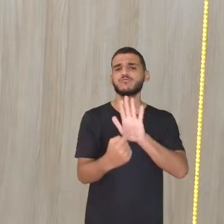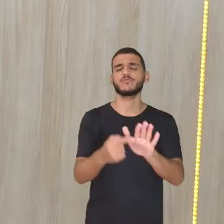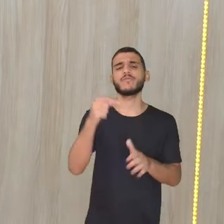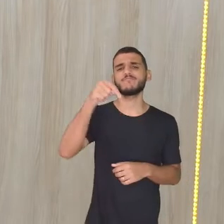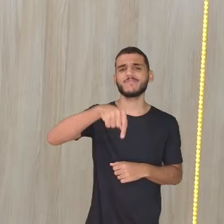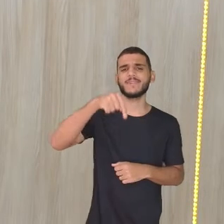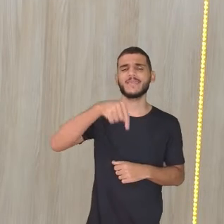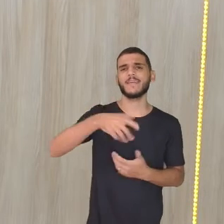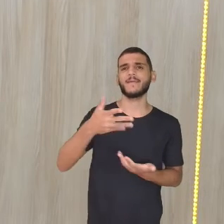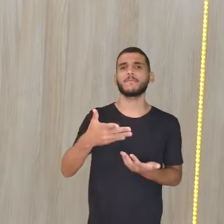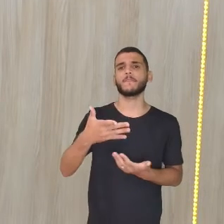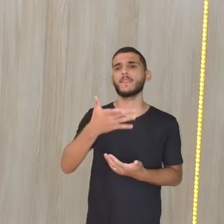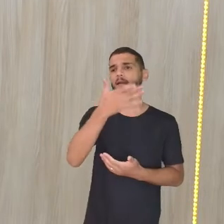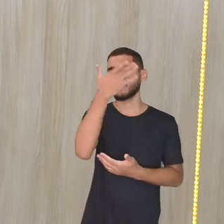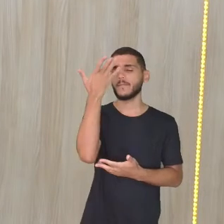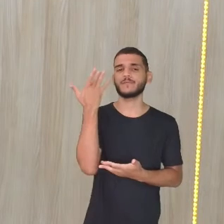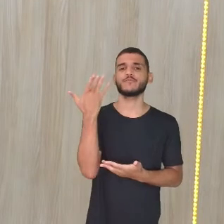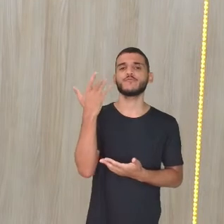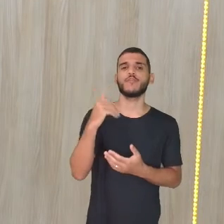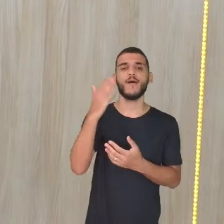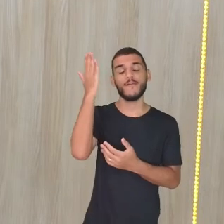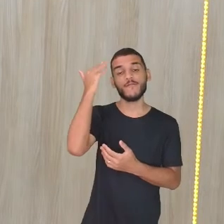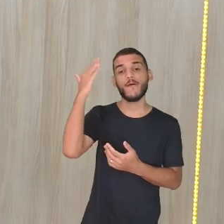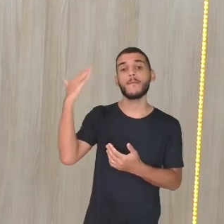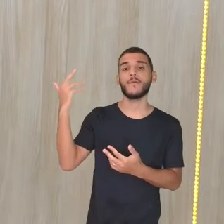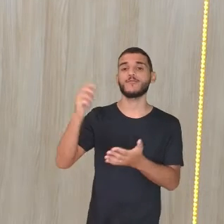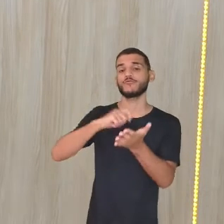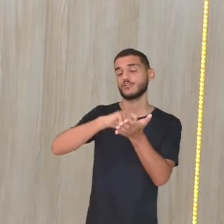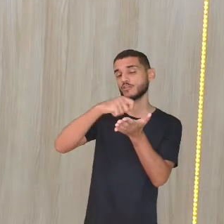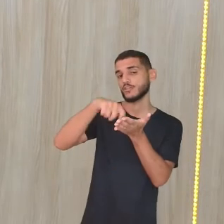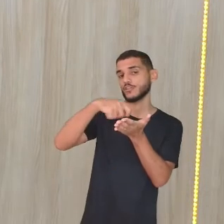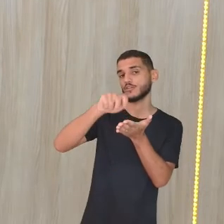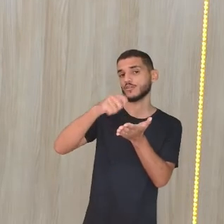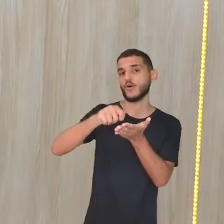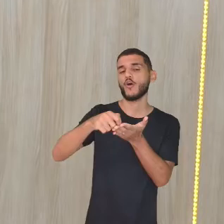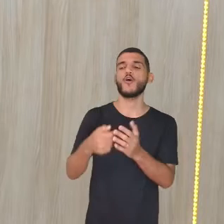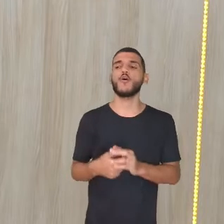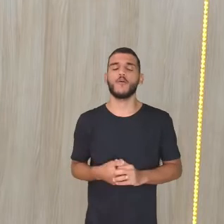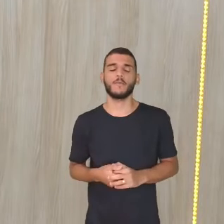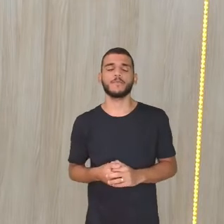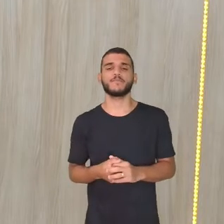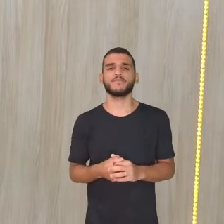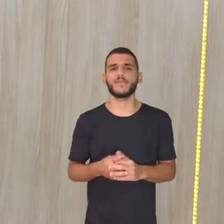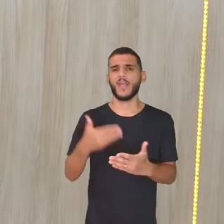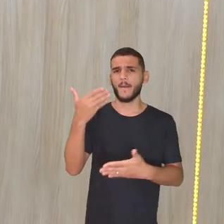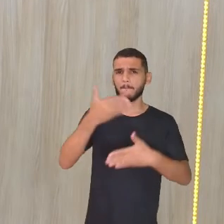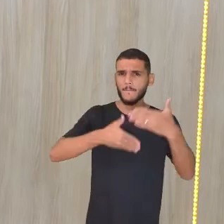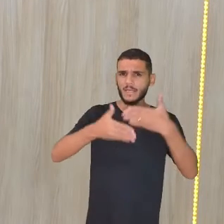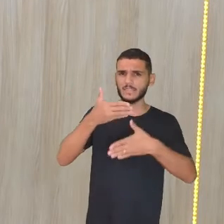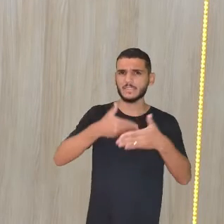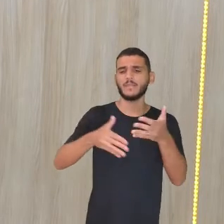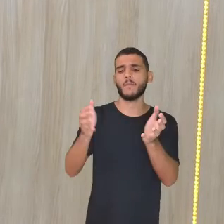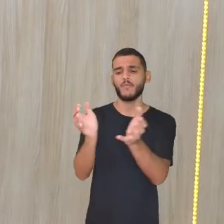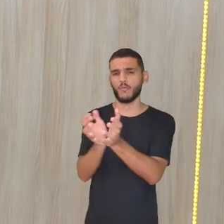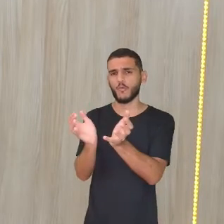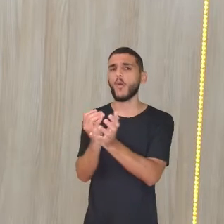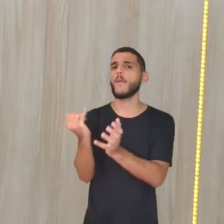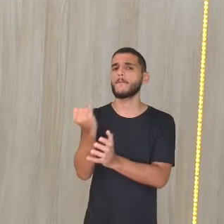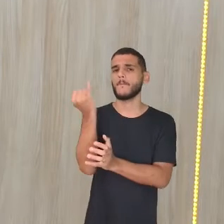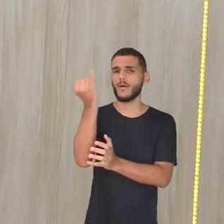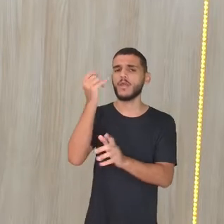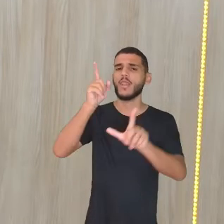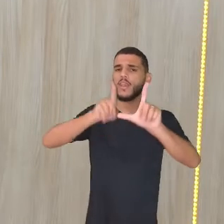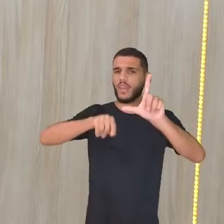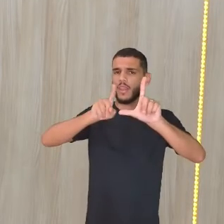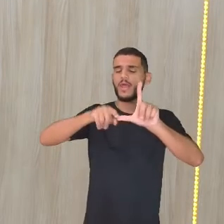um membro da Academia, não é, de Letras, e onde ele, paulista de letras, não é? E aí ele fala, ele